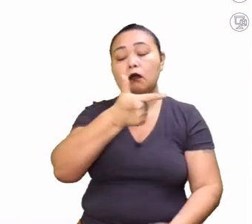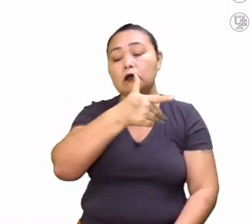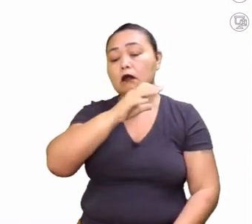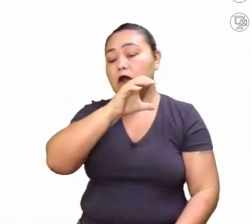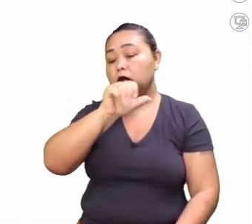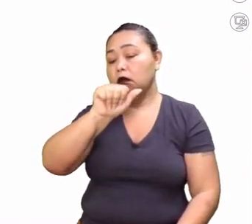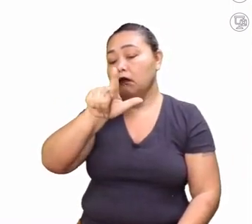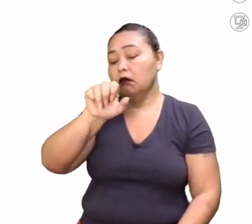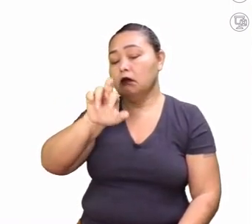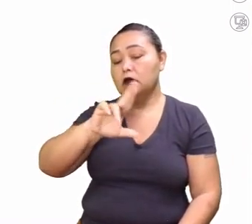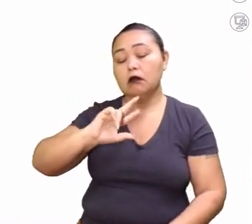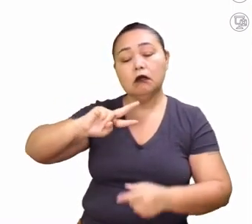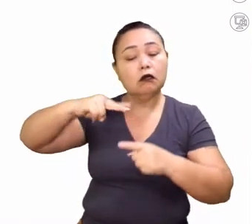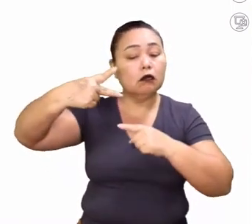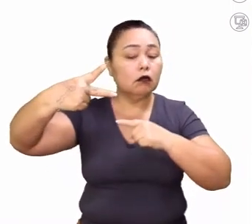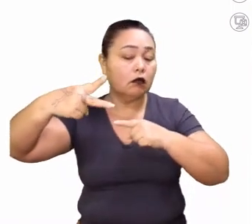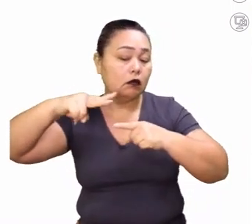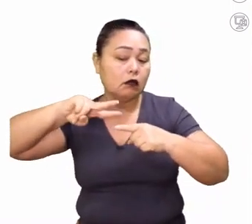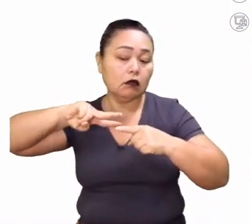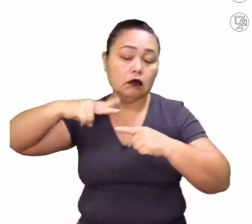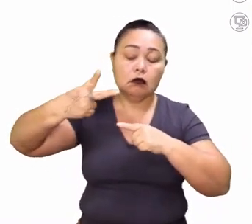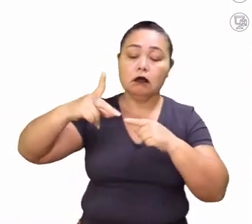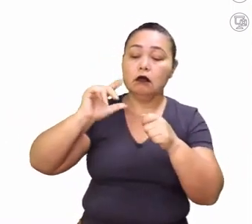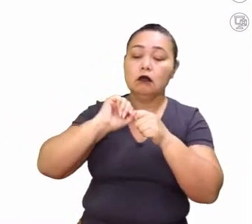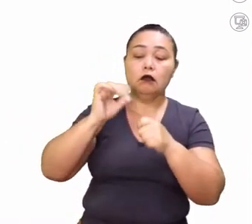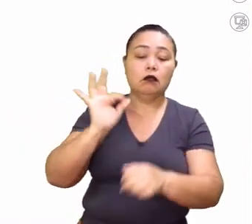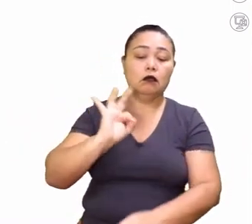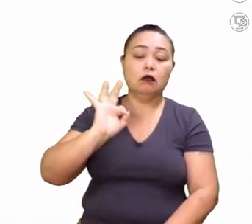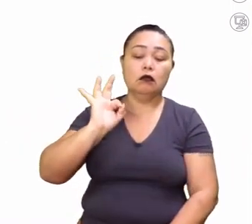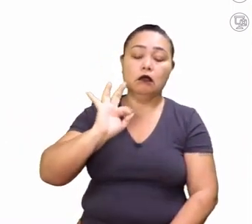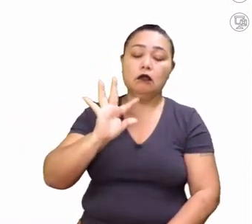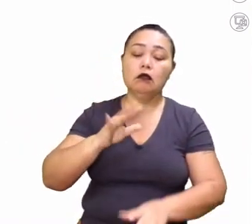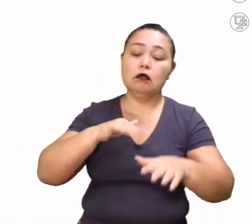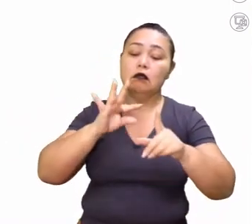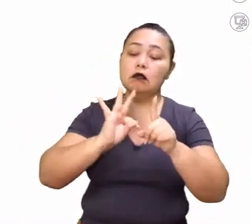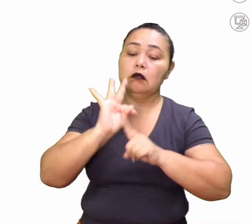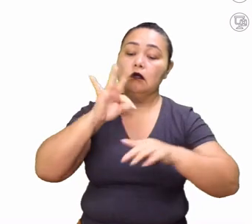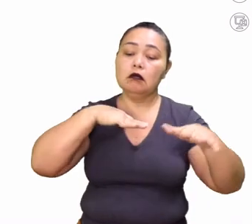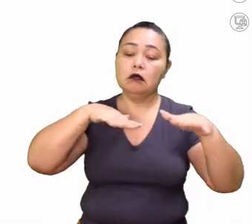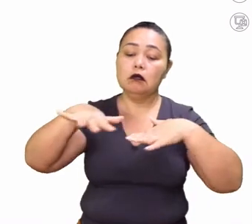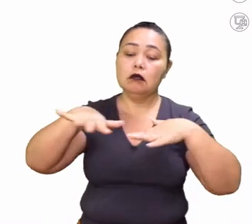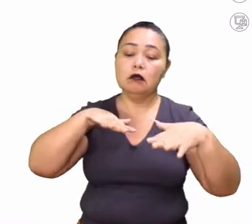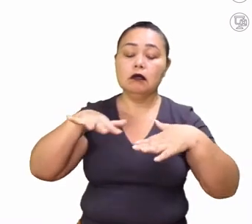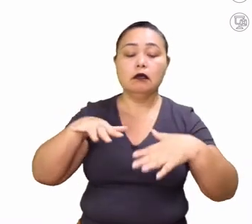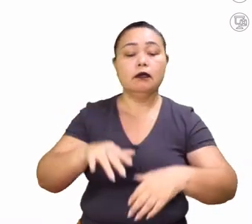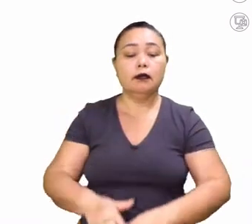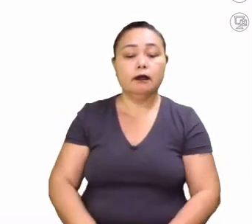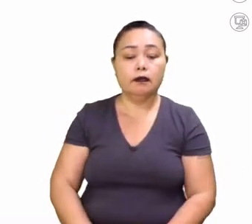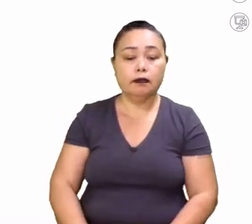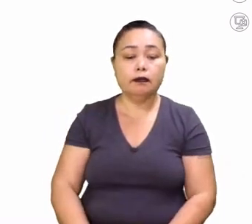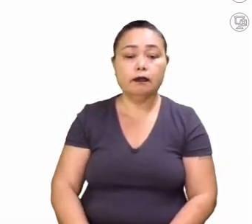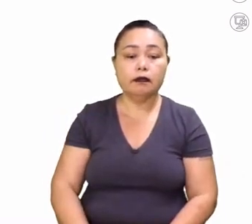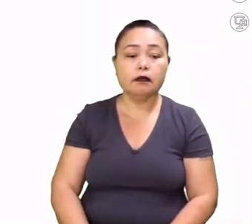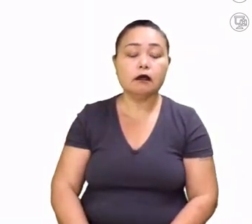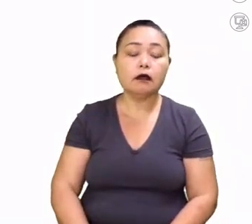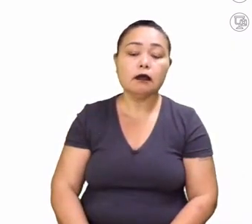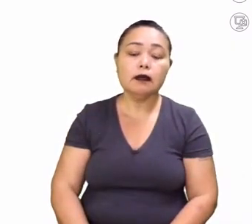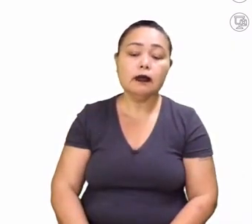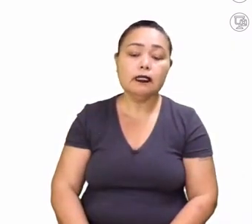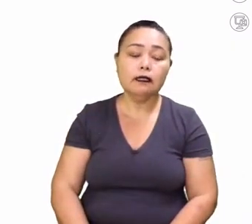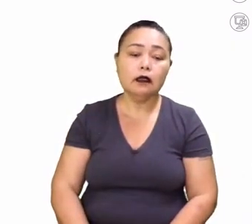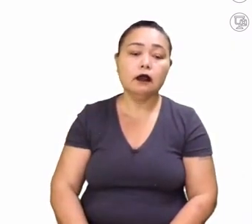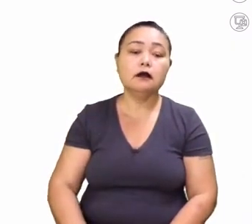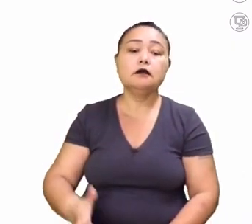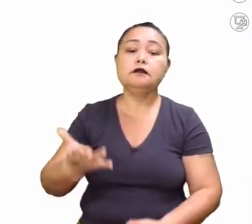sem transferên essa energia térmica não há a termodinâmica o estudo pela termodinâmica